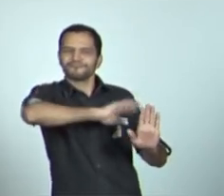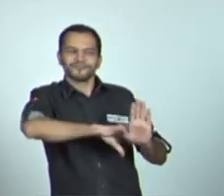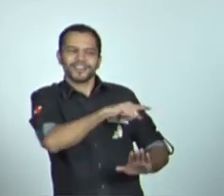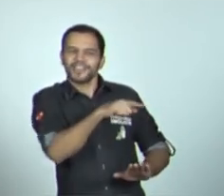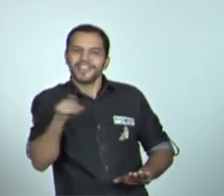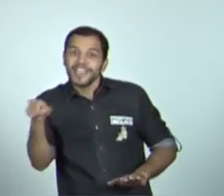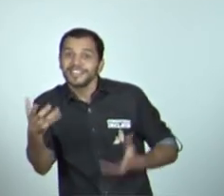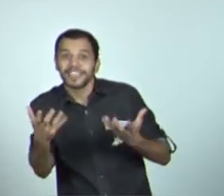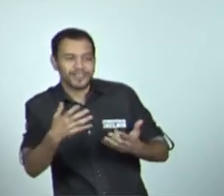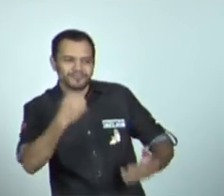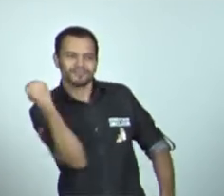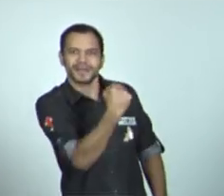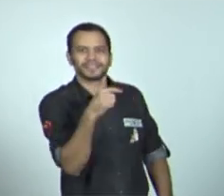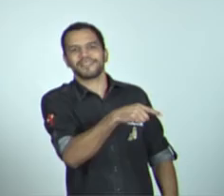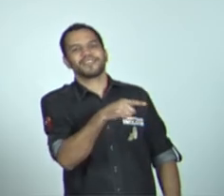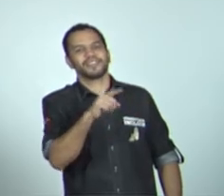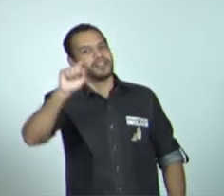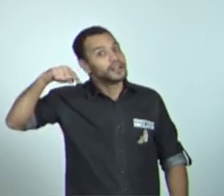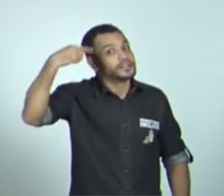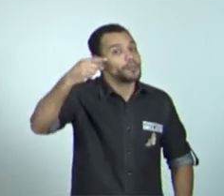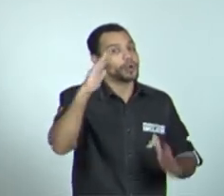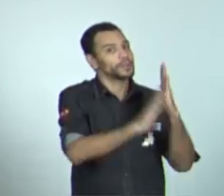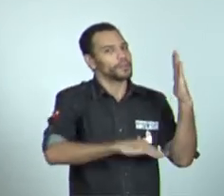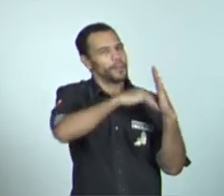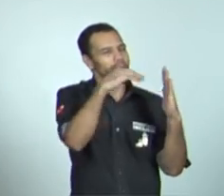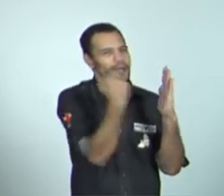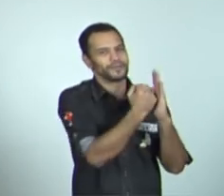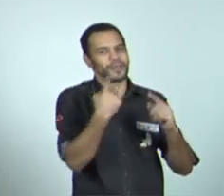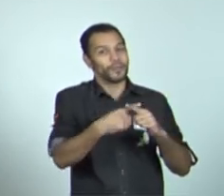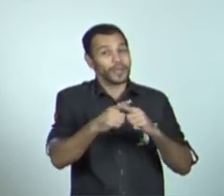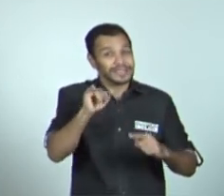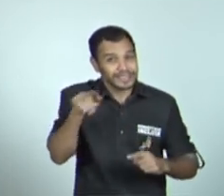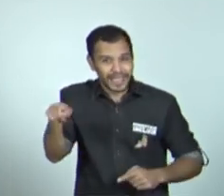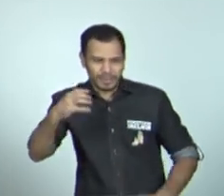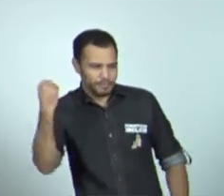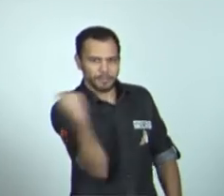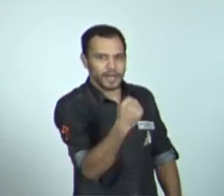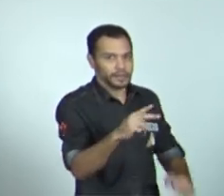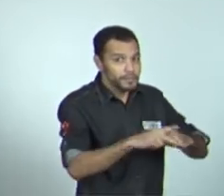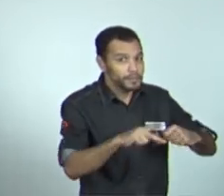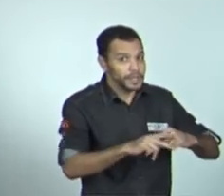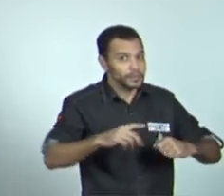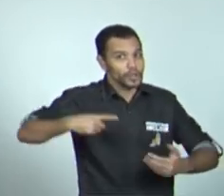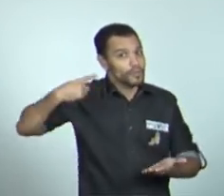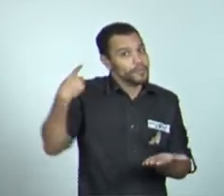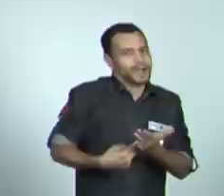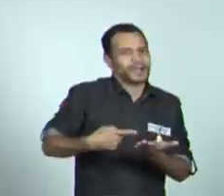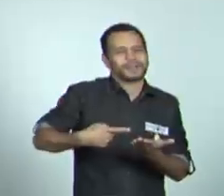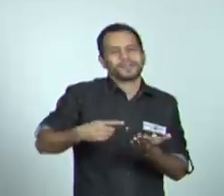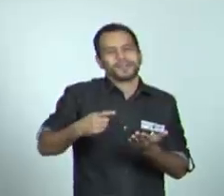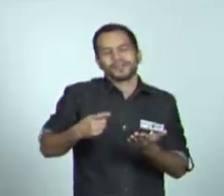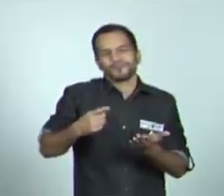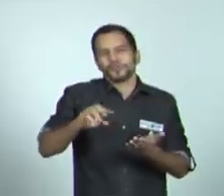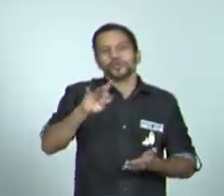dominando aquela área em função de estar a serviço do governo romano e ele tá pegando